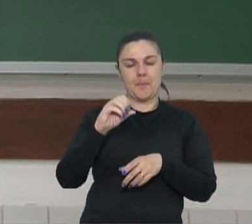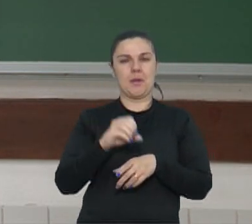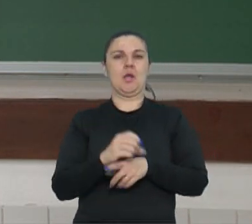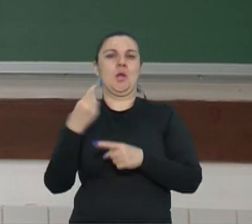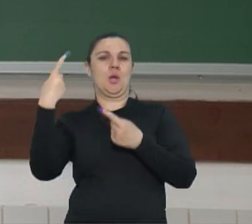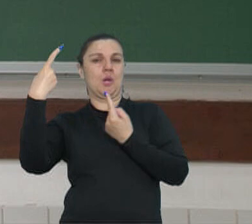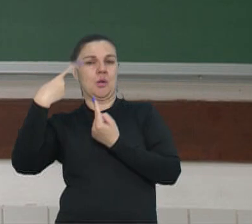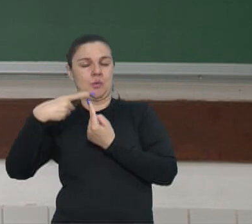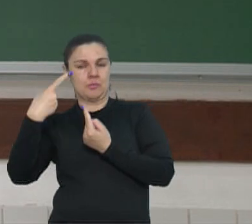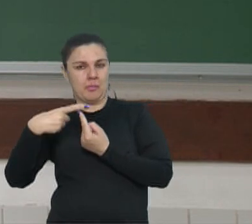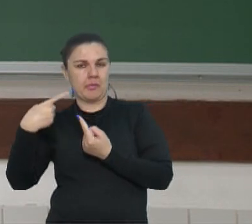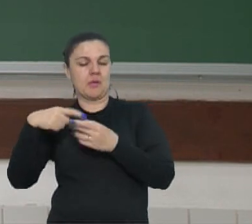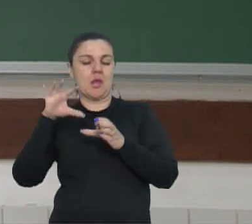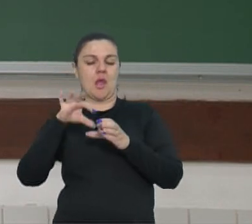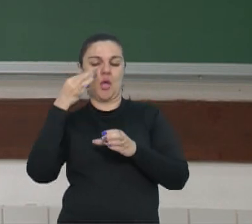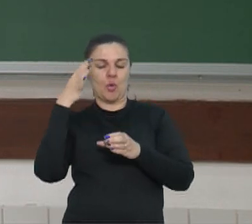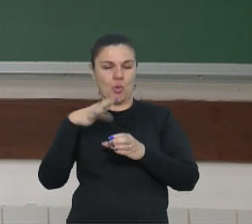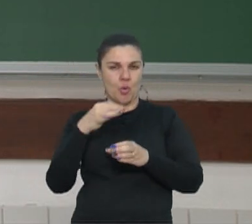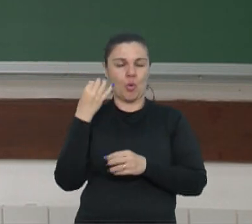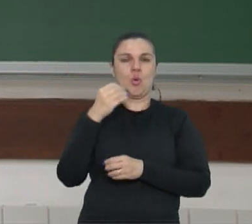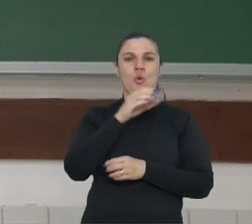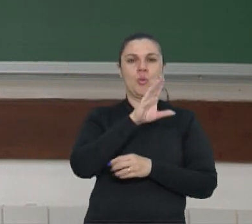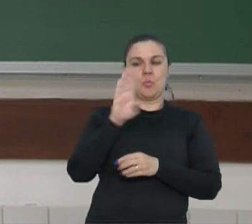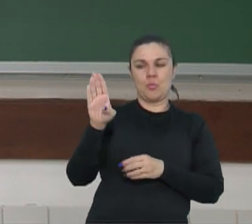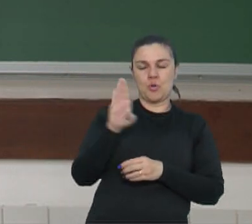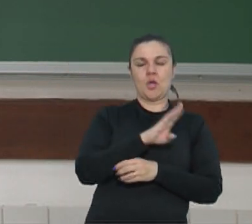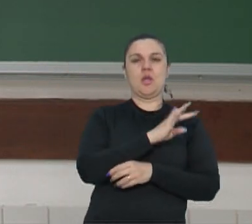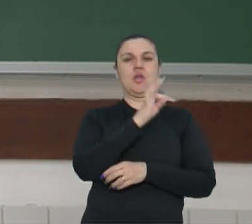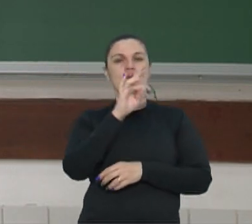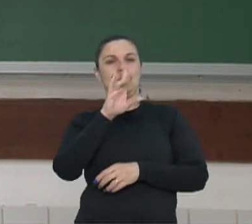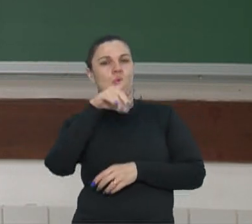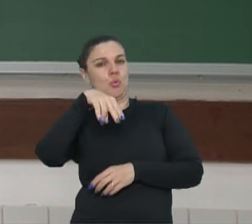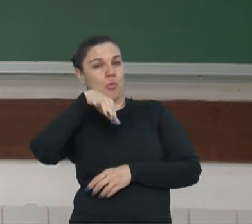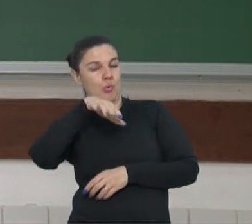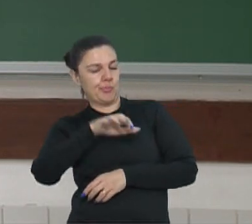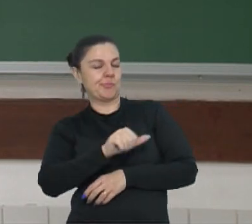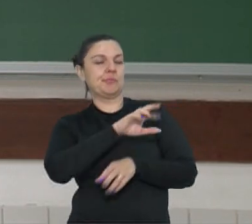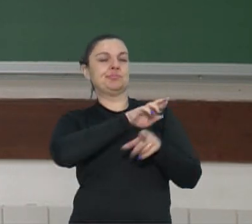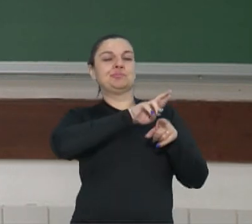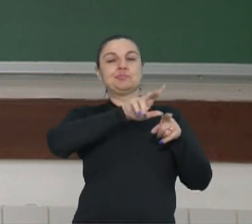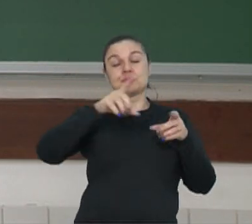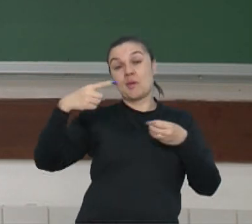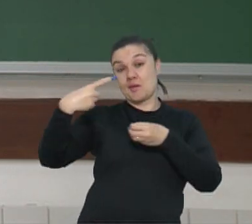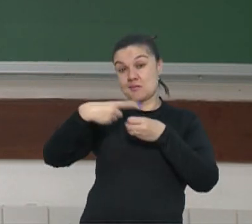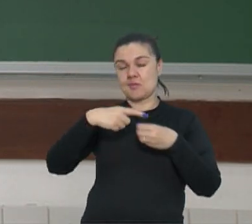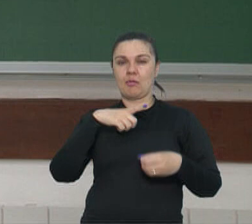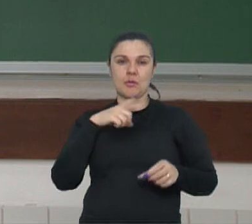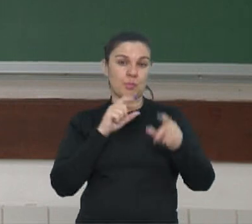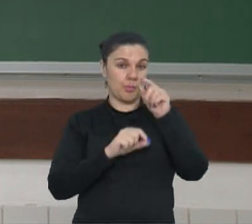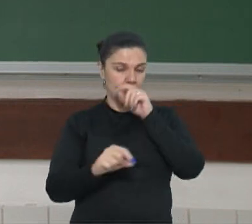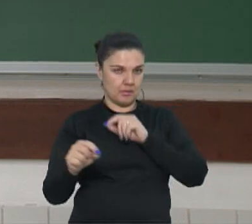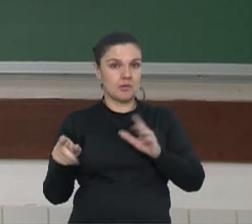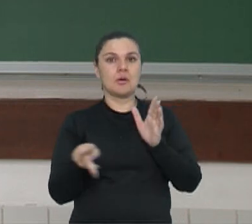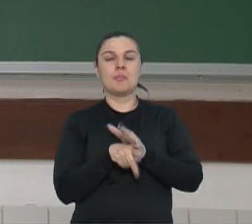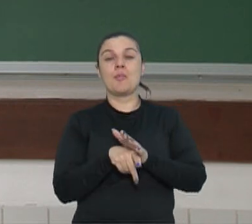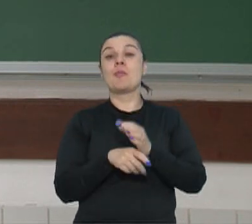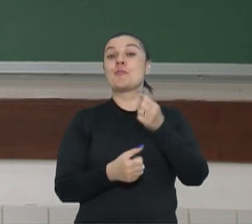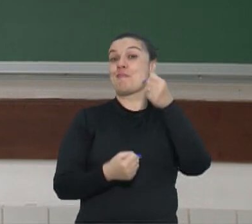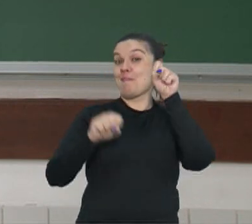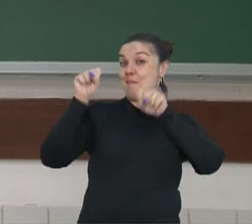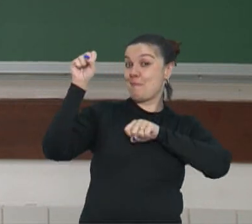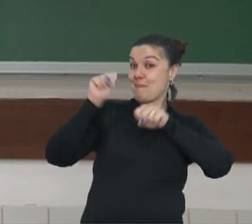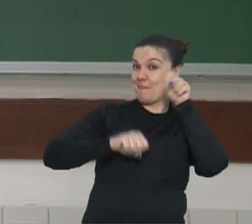Tamandaré, Colombo, Bocaiúva do Sul, Tunas, Adrianópolis. O que essas cidades têm em comum? Fábricas de cimento e